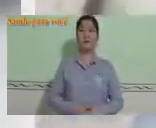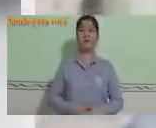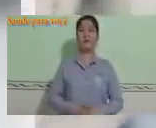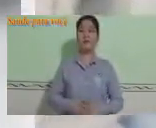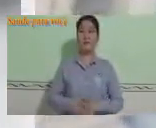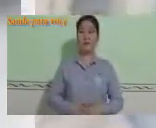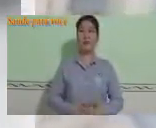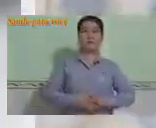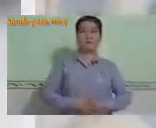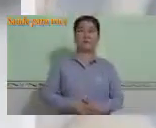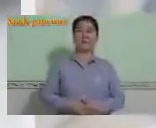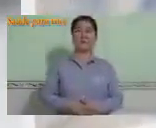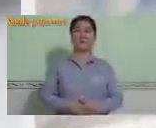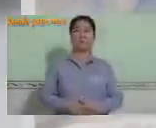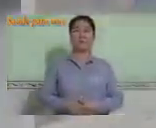DURANTENOITEVEJOVE acento agudo